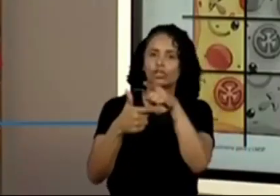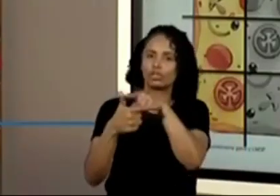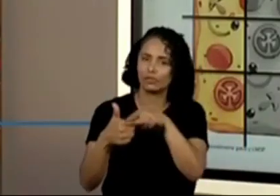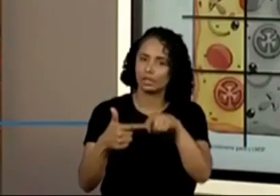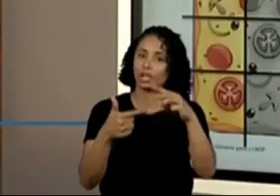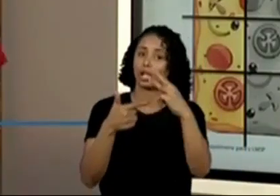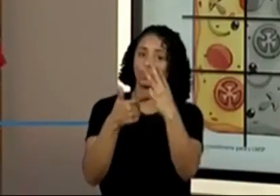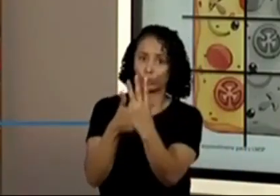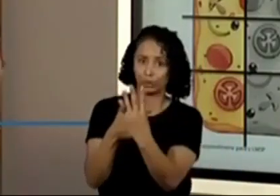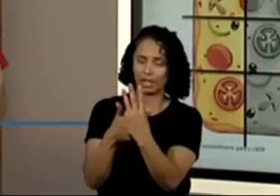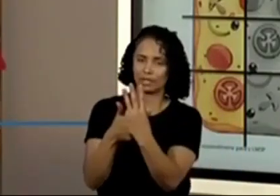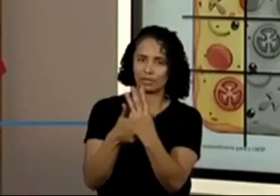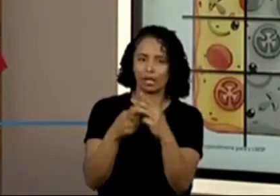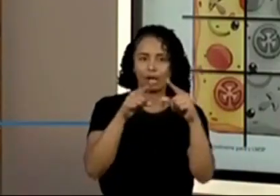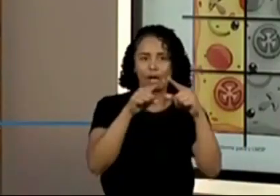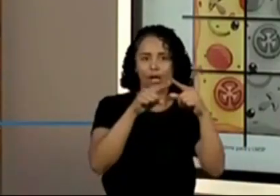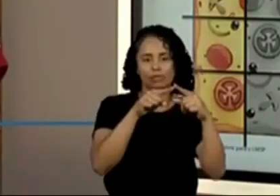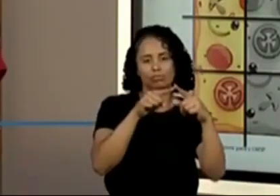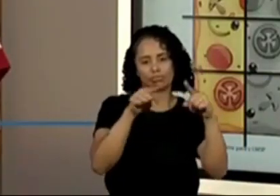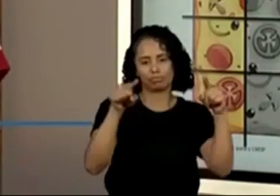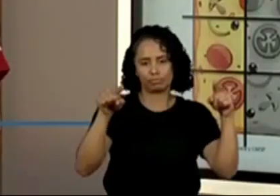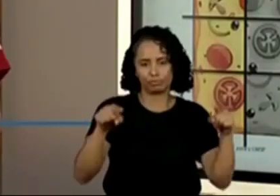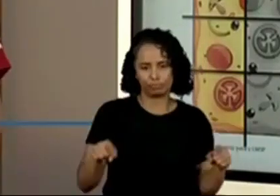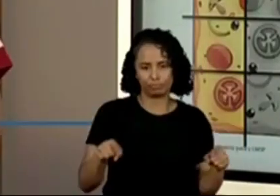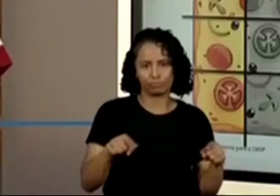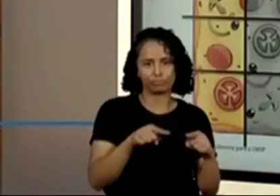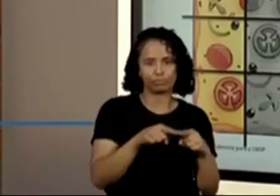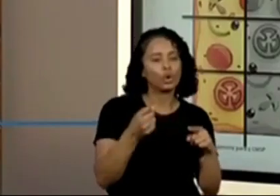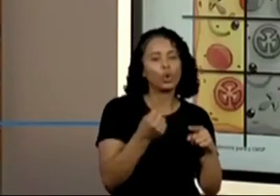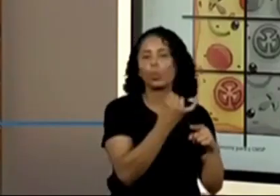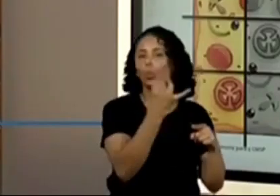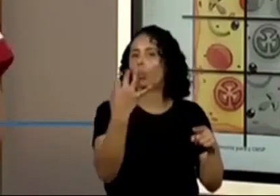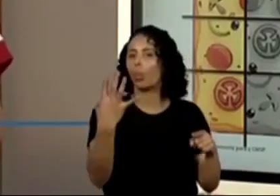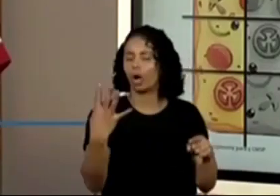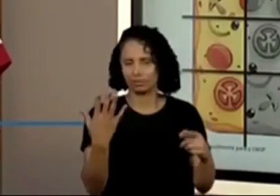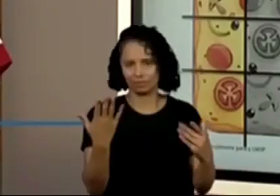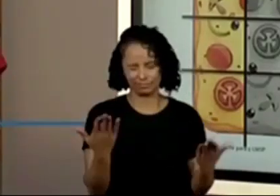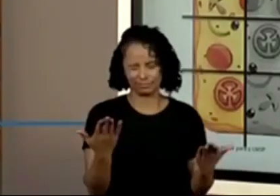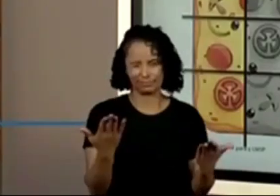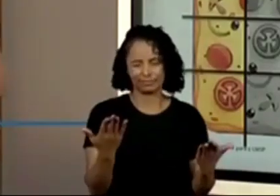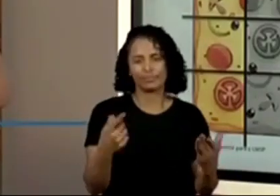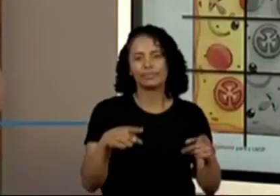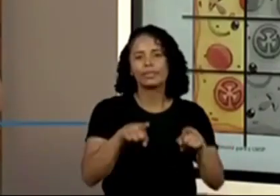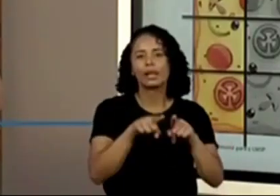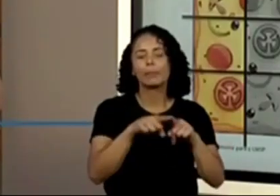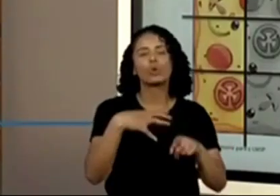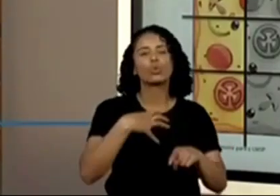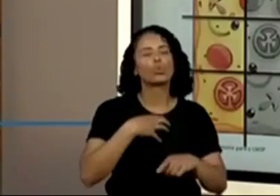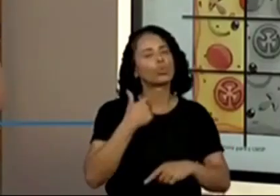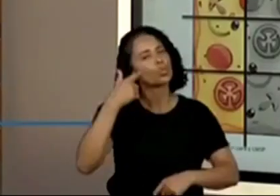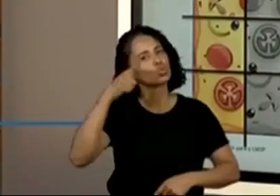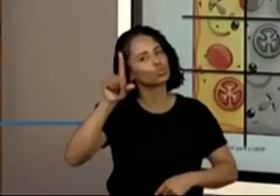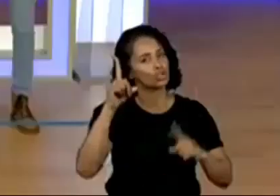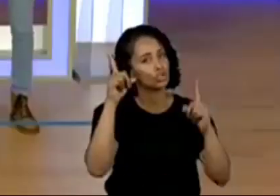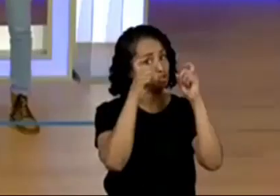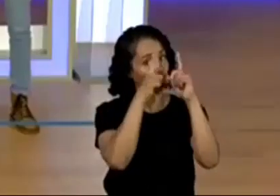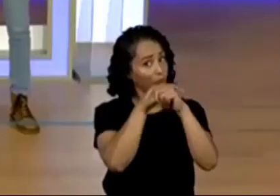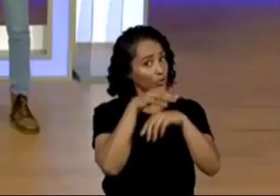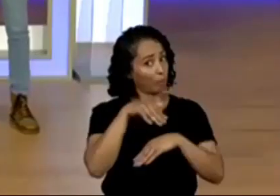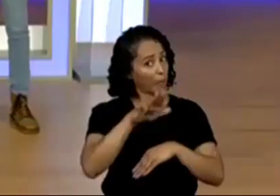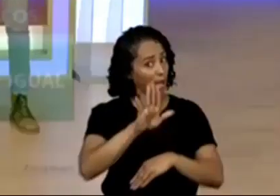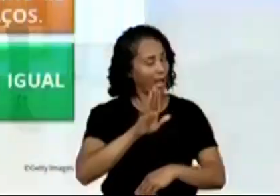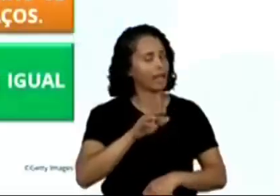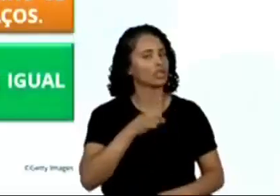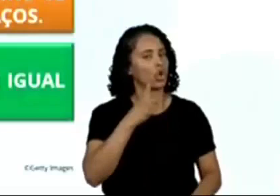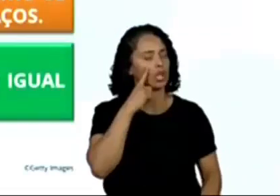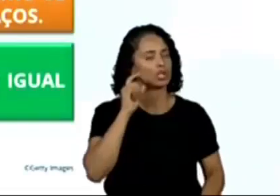conseguir fazer. Que agora eu vou dar uma outra situação. Uma situação um pouquinho mais complexa, e eu quero a ajuda de vocês. Pode pôr na telinha para eles que eu vou